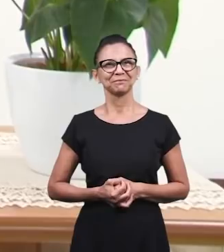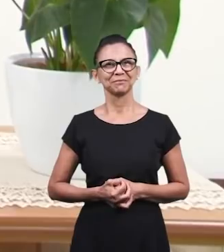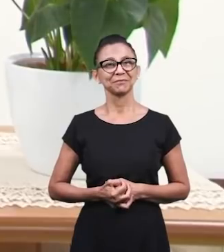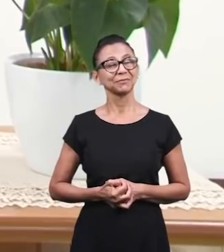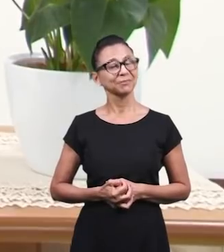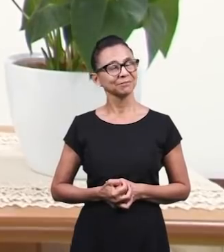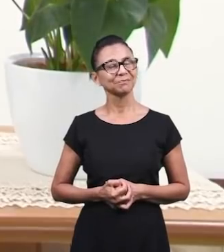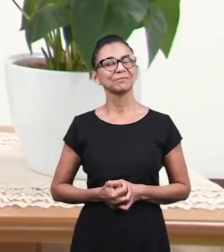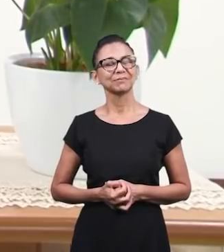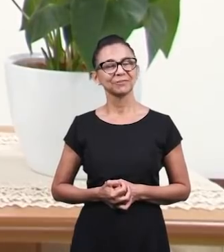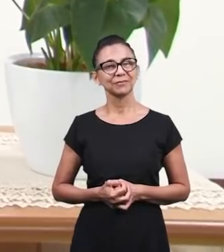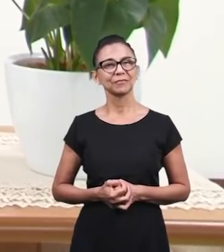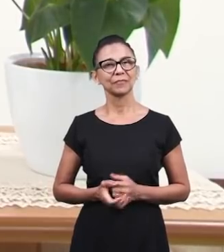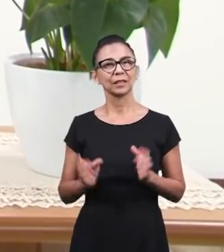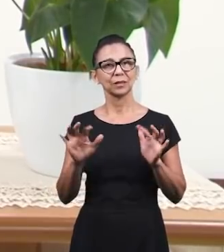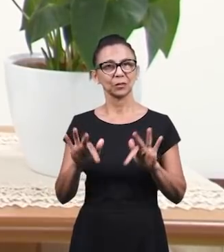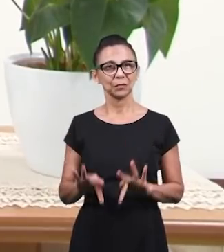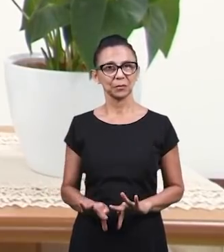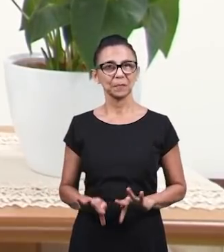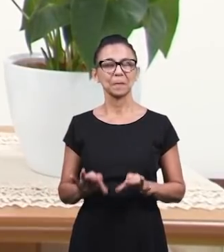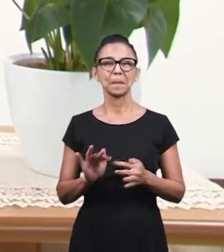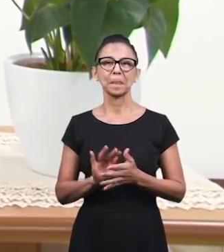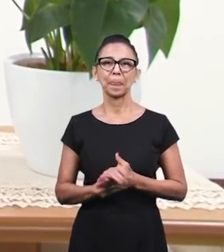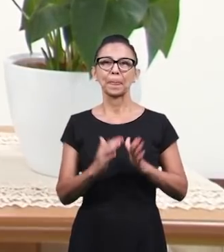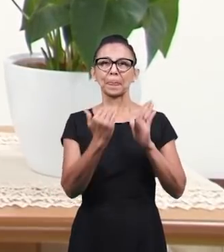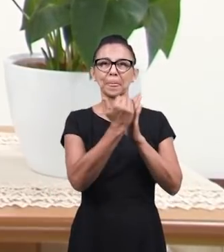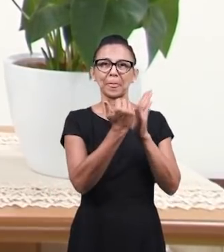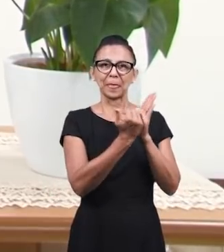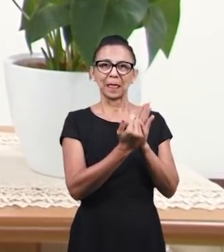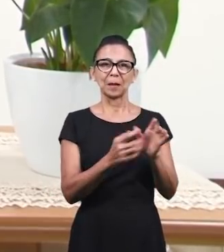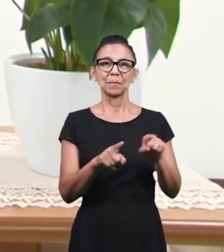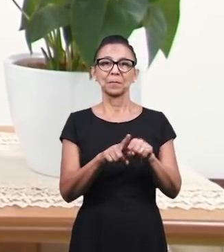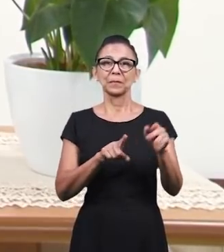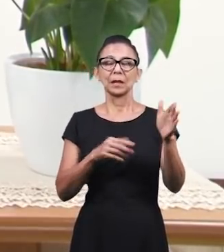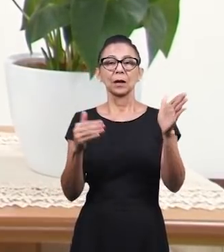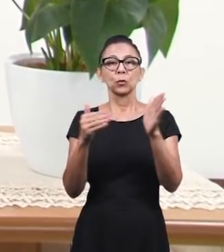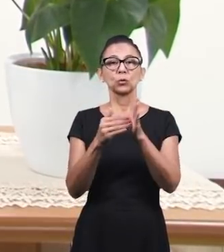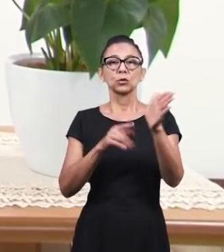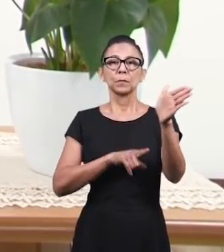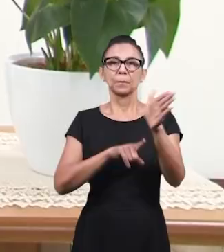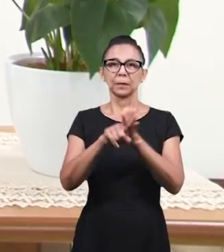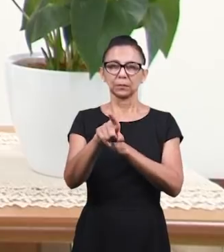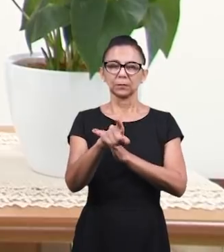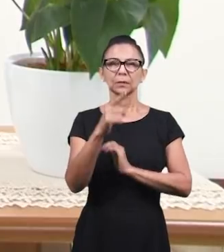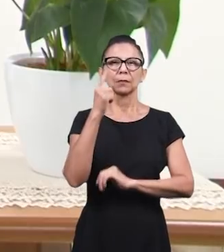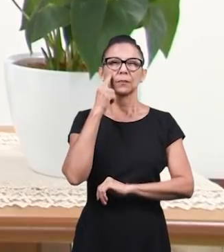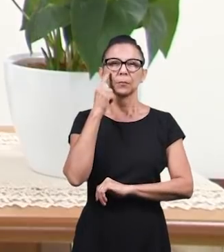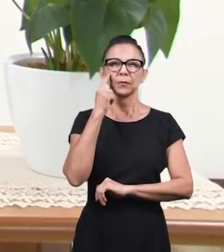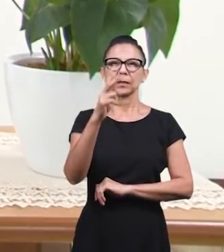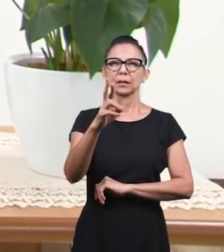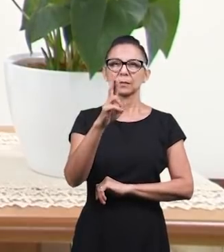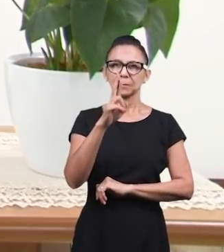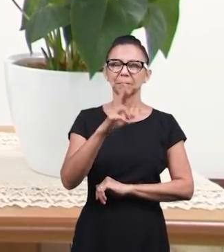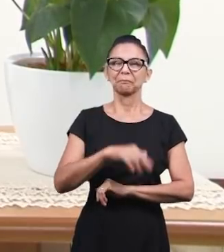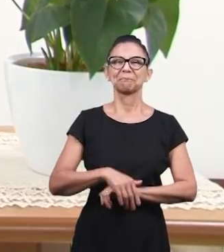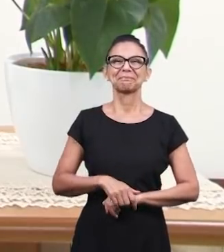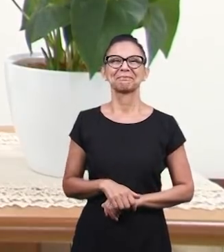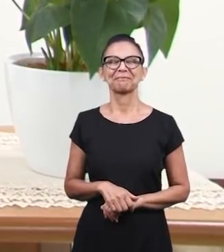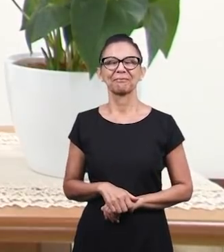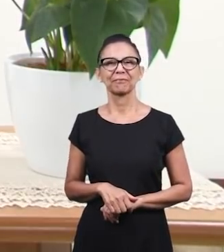Então, irmãos, nós estamos chegando à conclusão do programa desta tarde. Temos ainda a última pergunta a ser respondida. Vamos